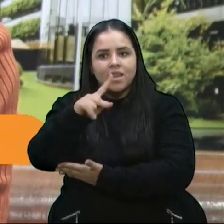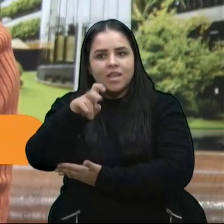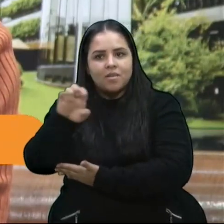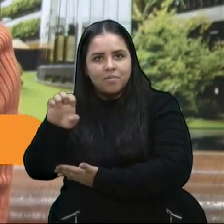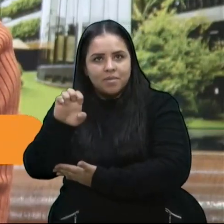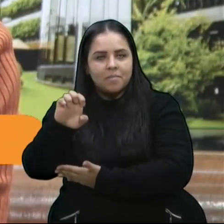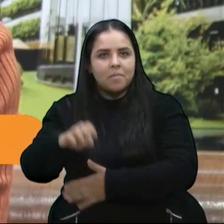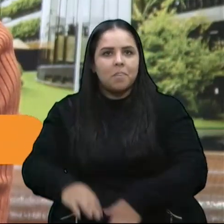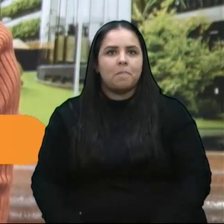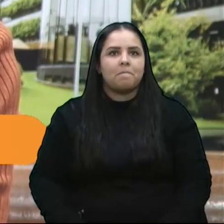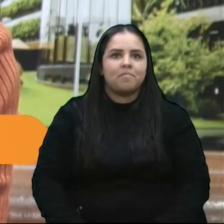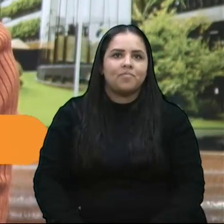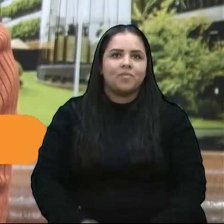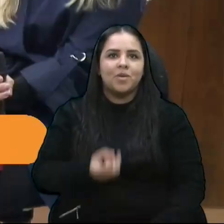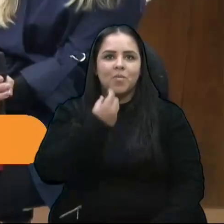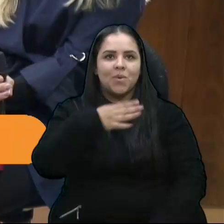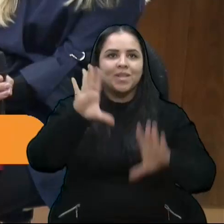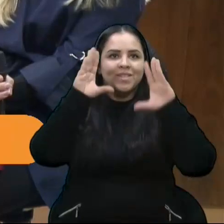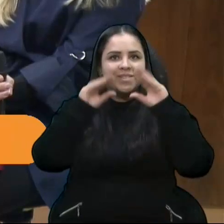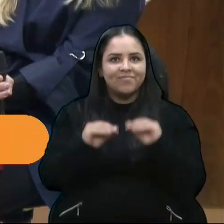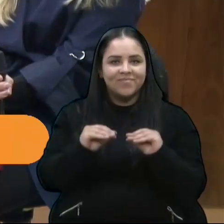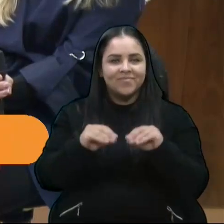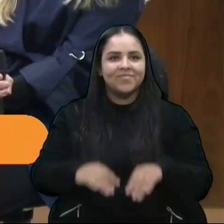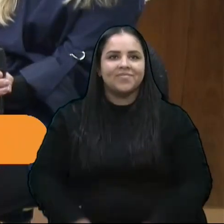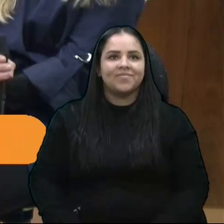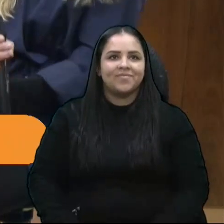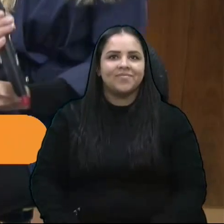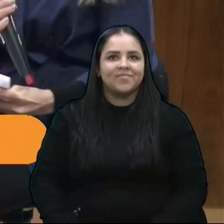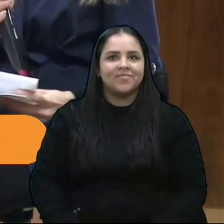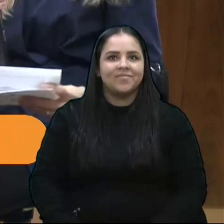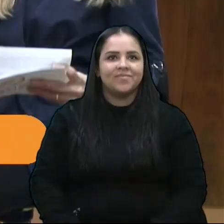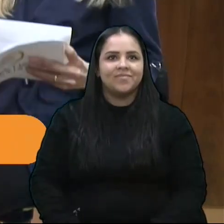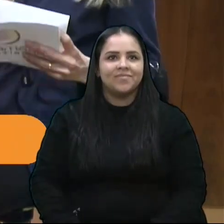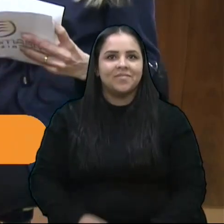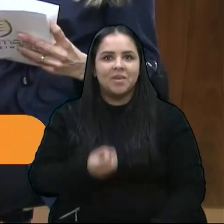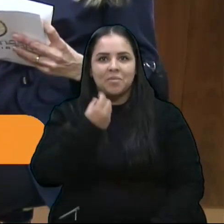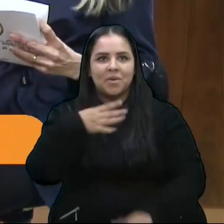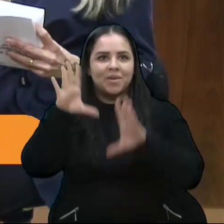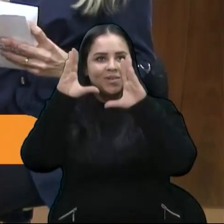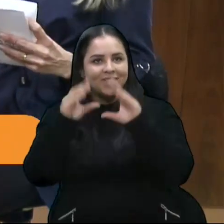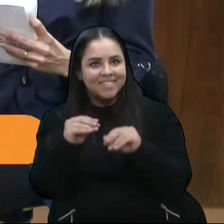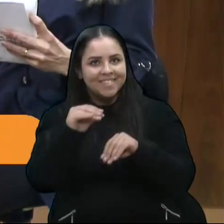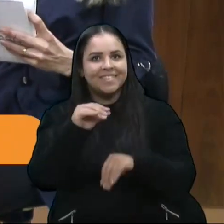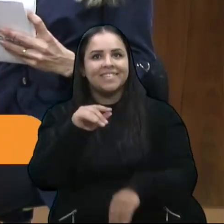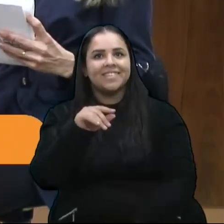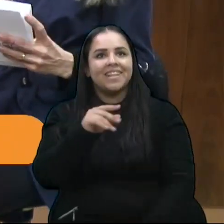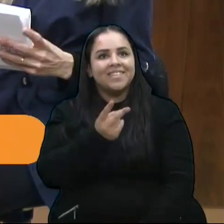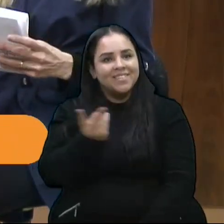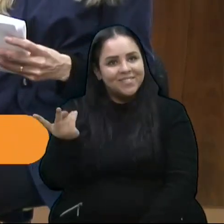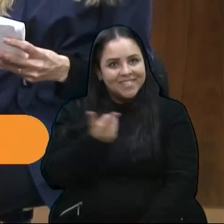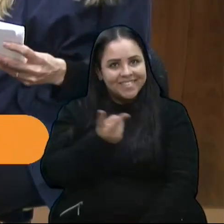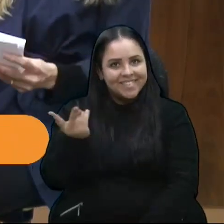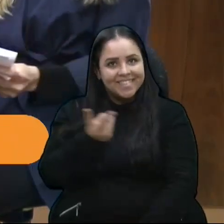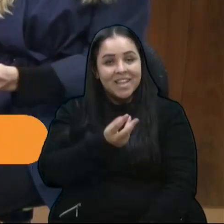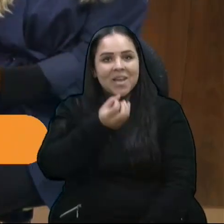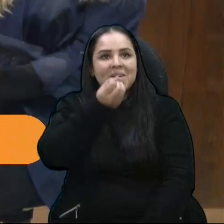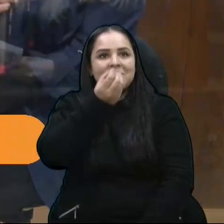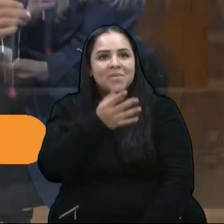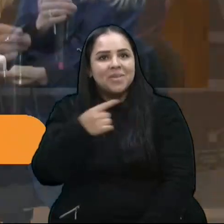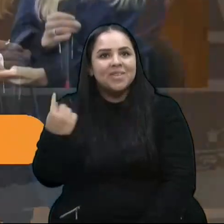começa pra gente? Boa noite. Boa noite, Grace. Boa noite, Vânia. Tudo bem? Que bom que a